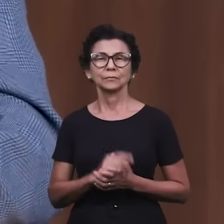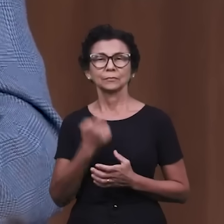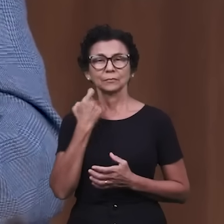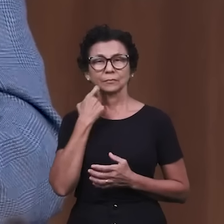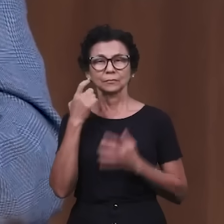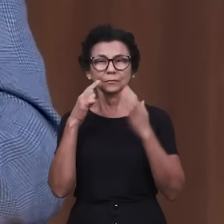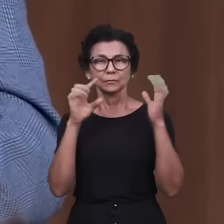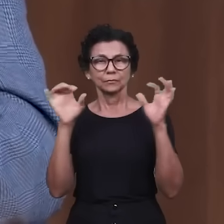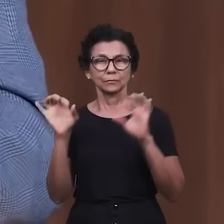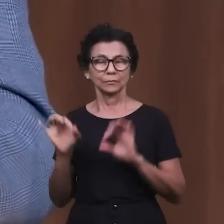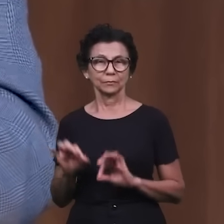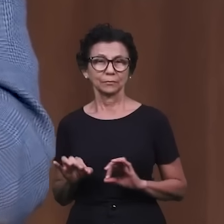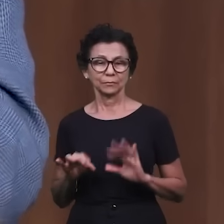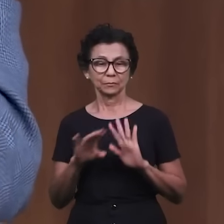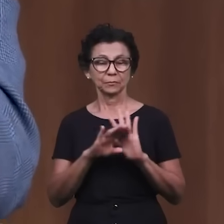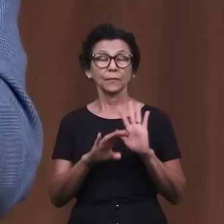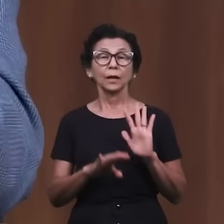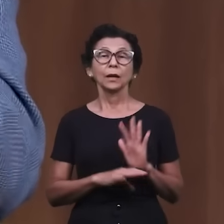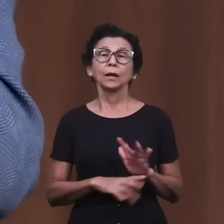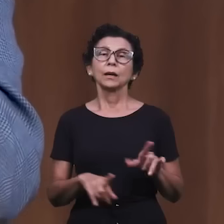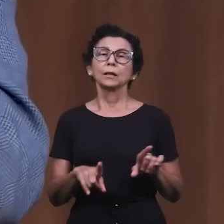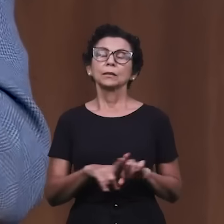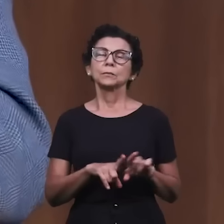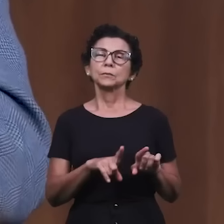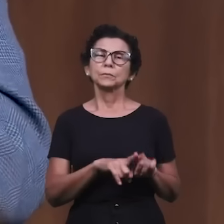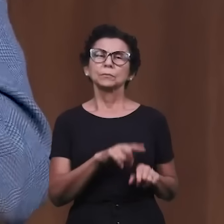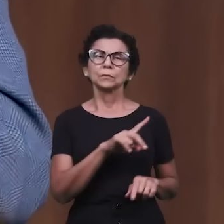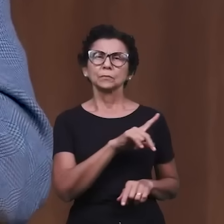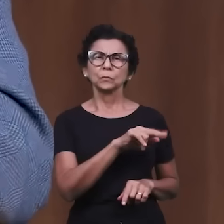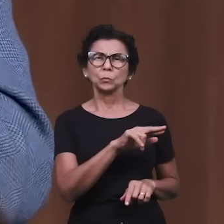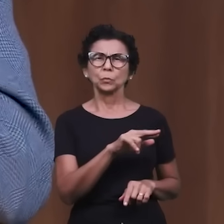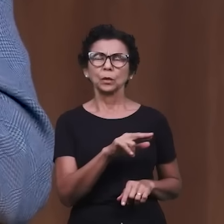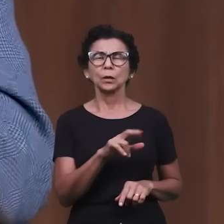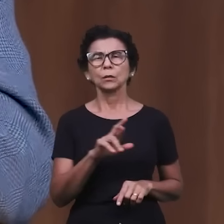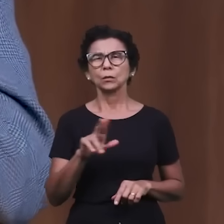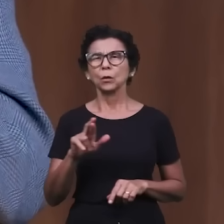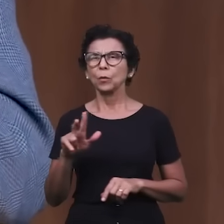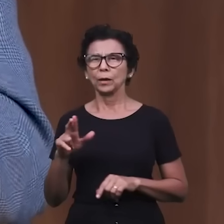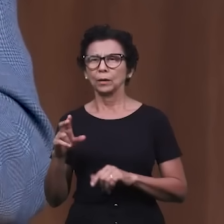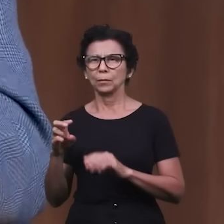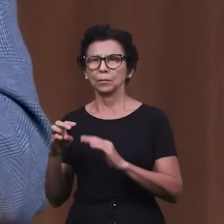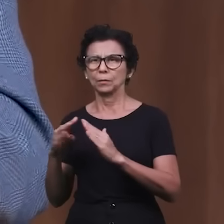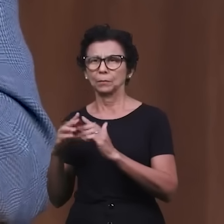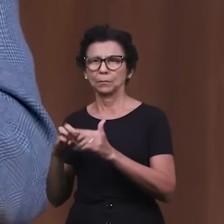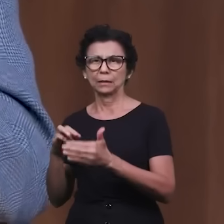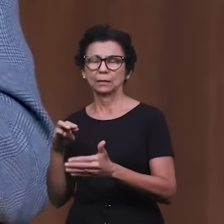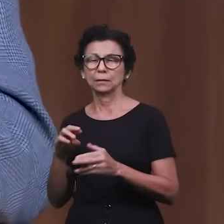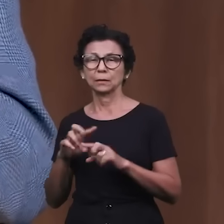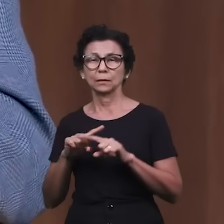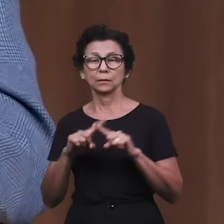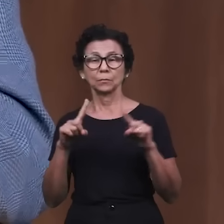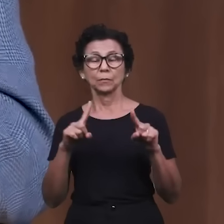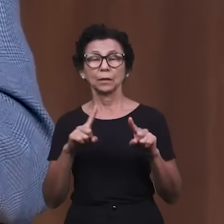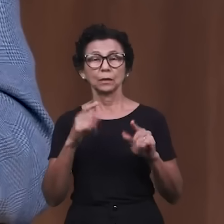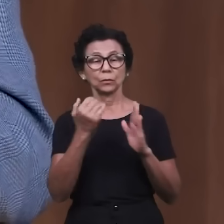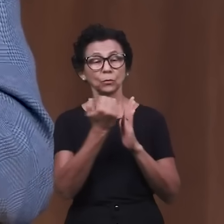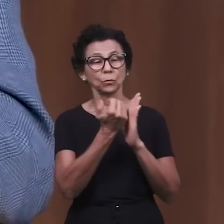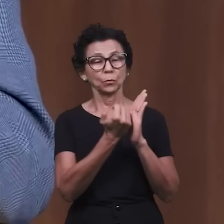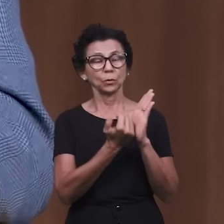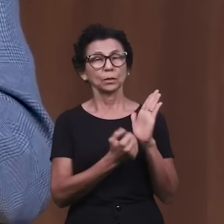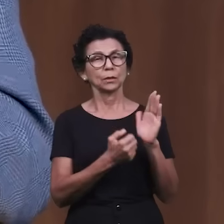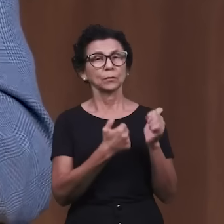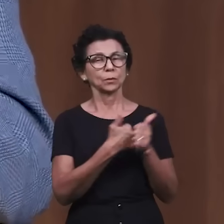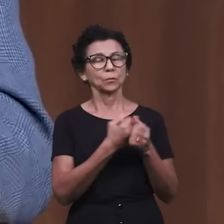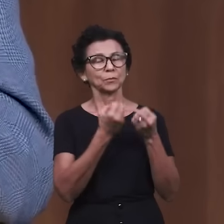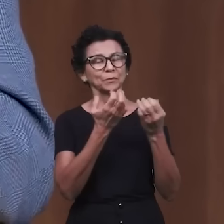terças-feiras, e também aqueles irmãos que não são da Igreja Cristã Maranata, mas também acompanham os nossos programas.